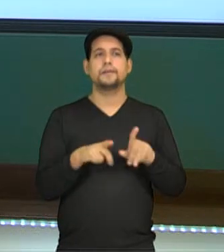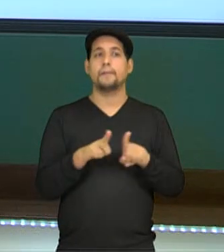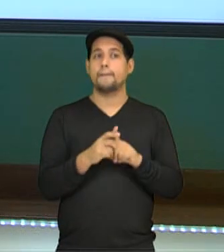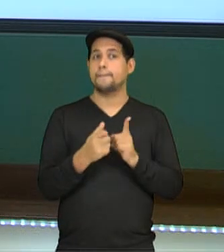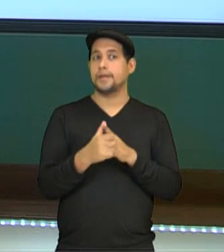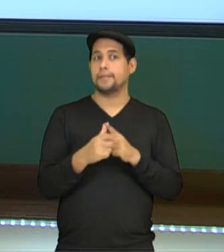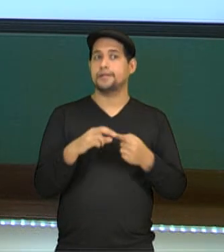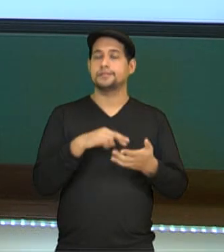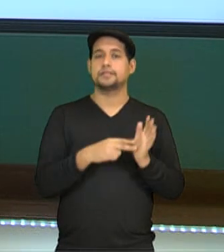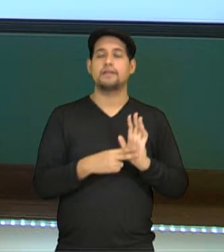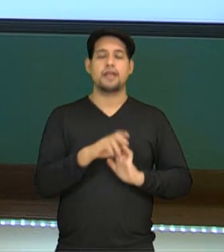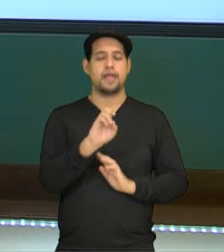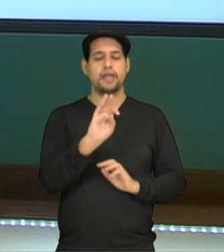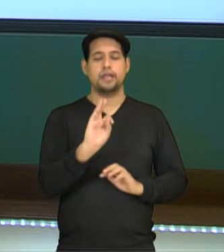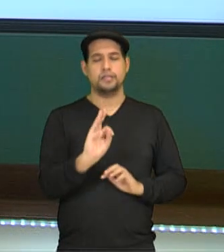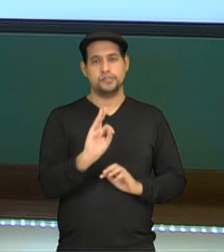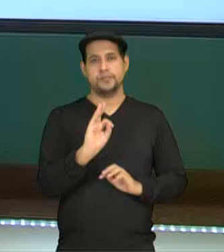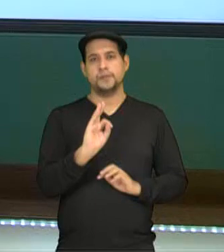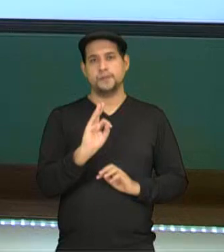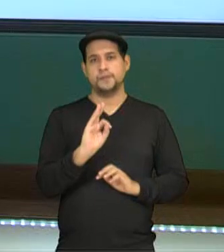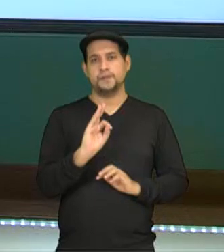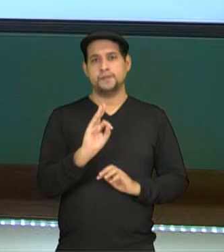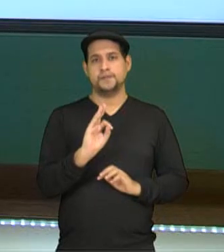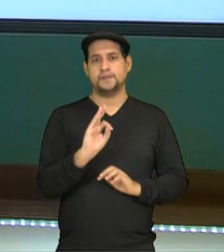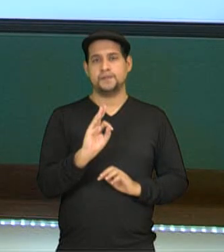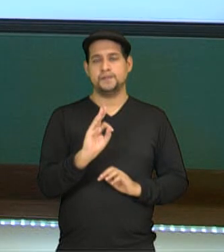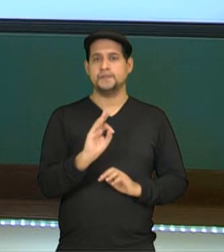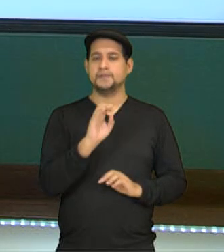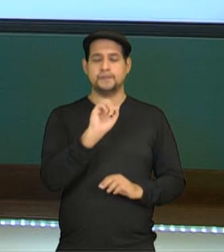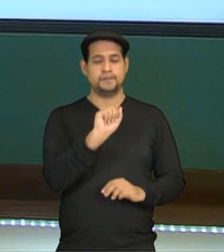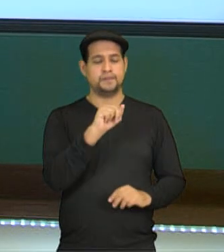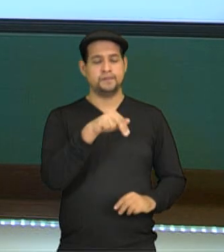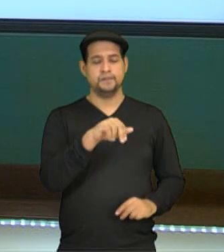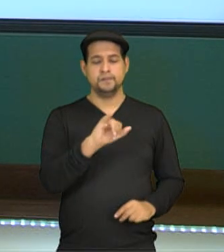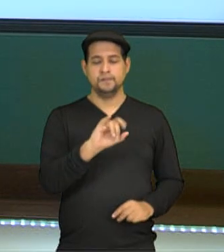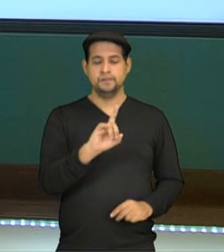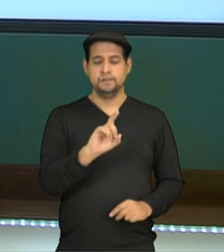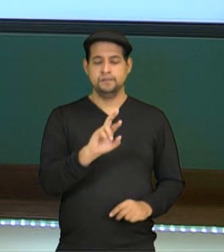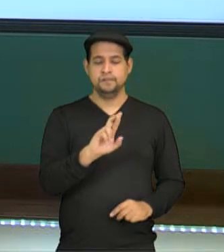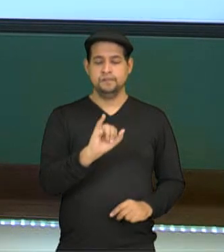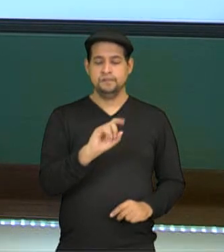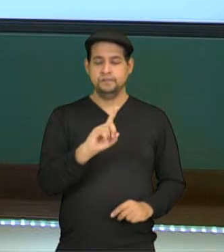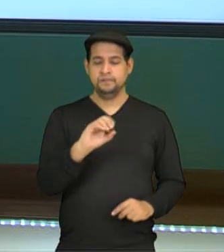vem o et, por ordem alfabética, anidrido,